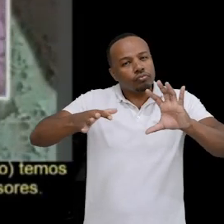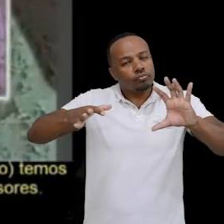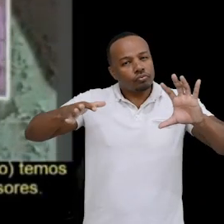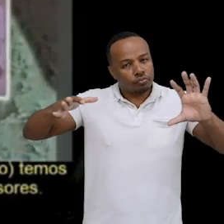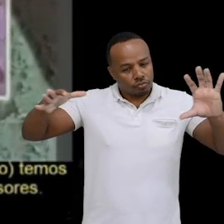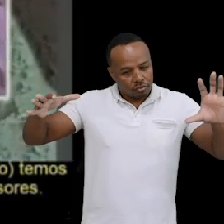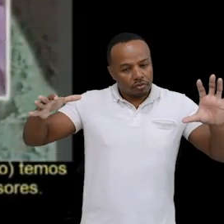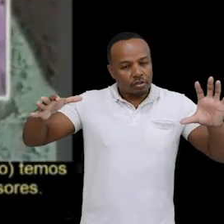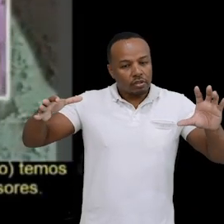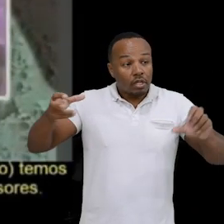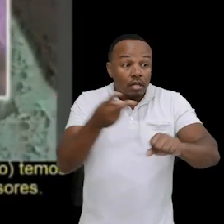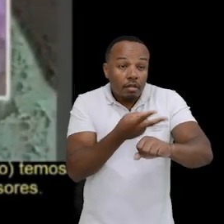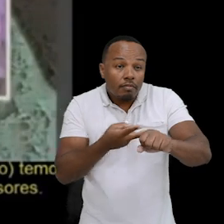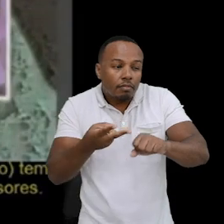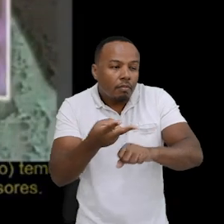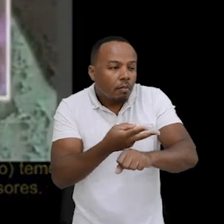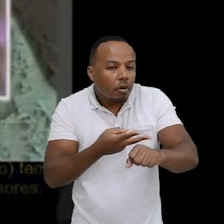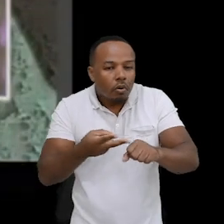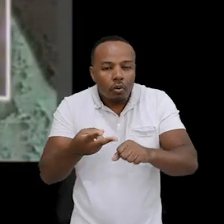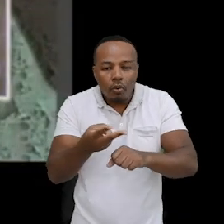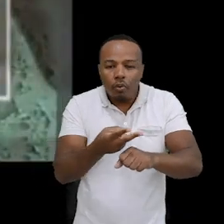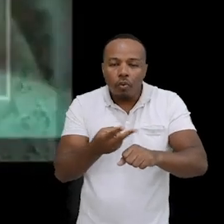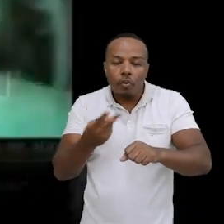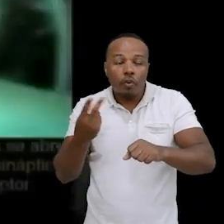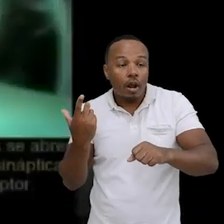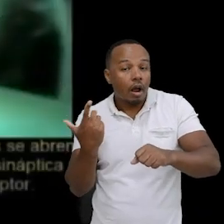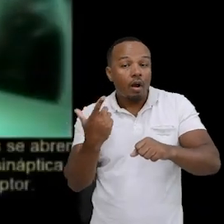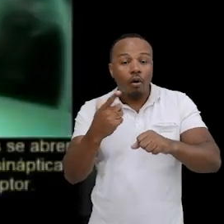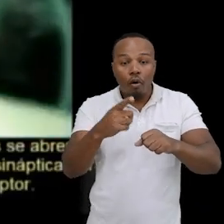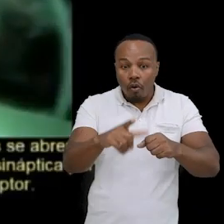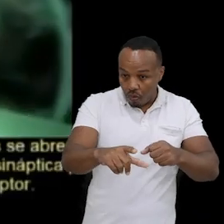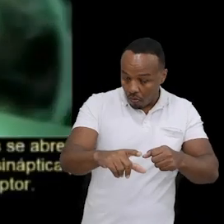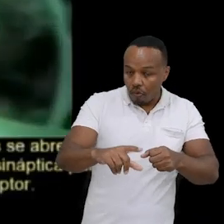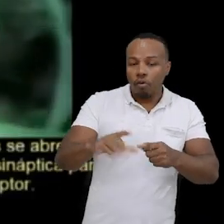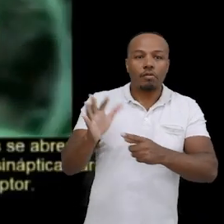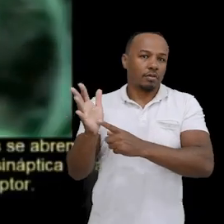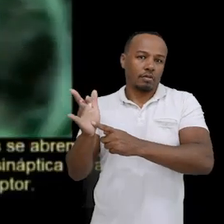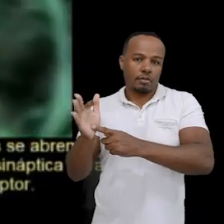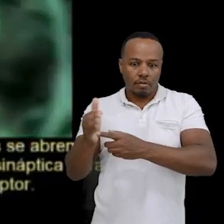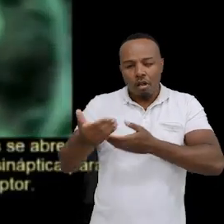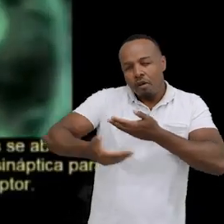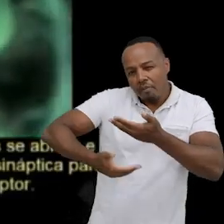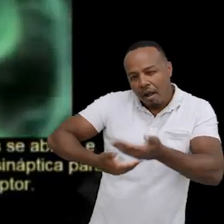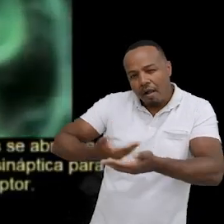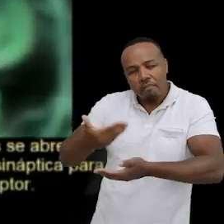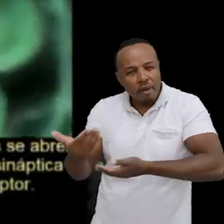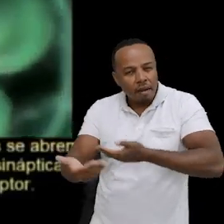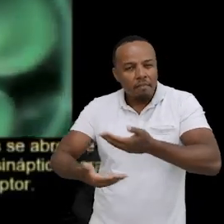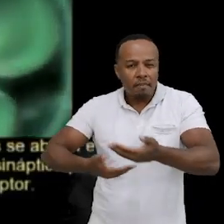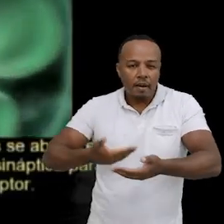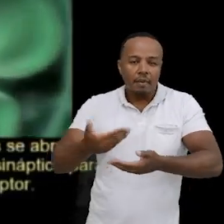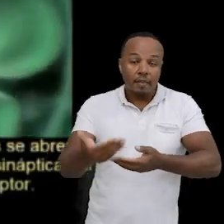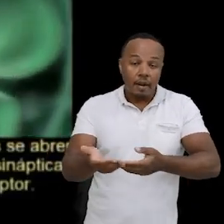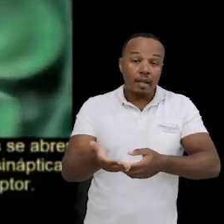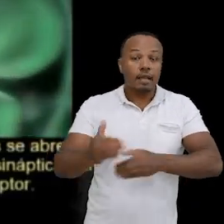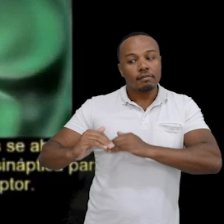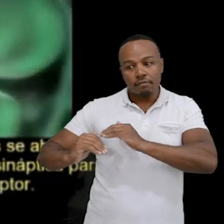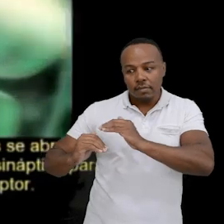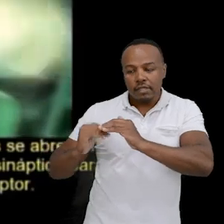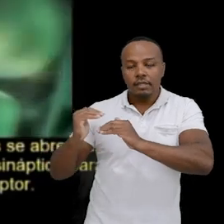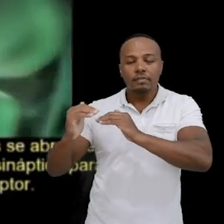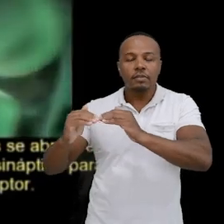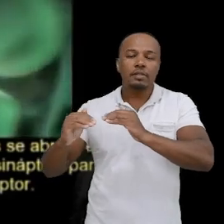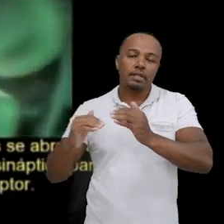eles começam a se esticar e a procurar seus vizinhos, começam a conversar uns com os outros através